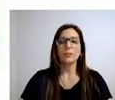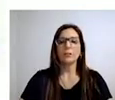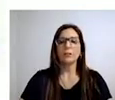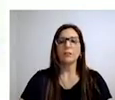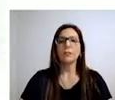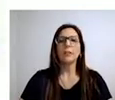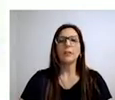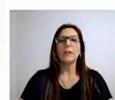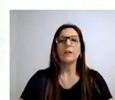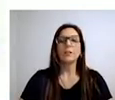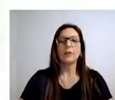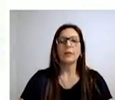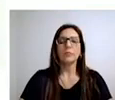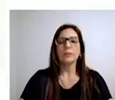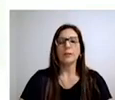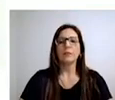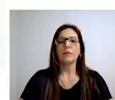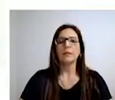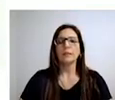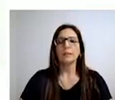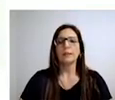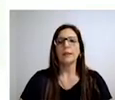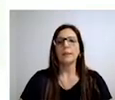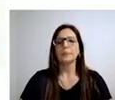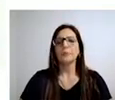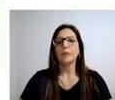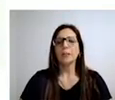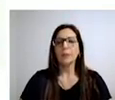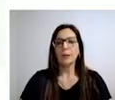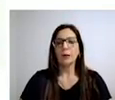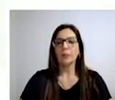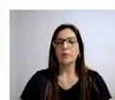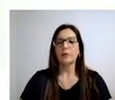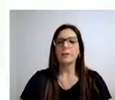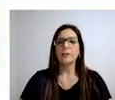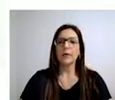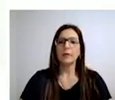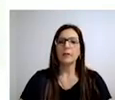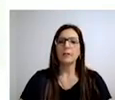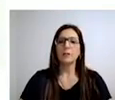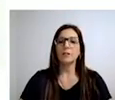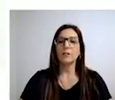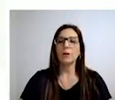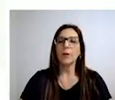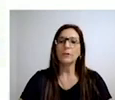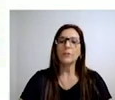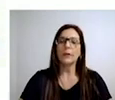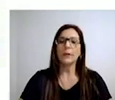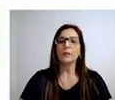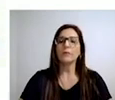se divide e gera duas células idênticas a ela. Já na meiose, a célula ela se divide em